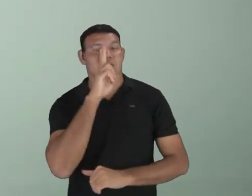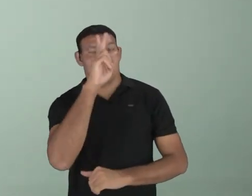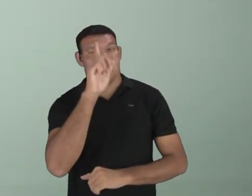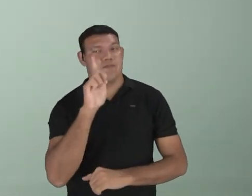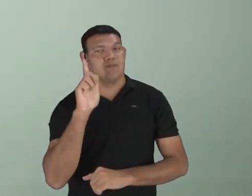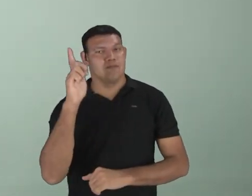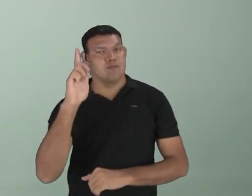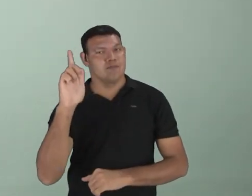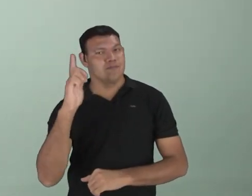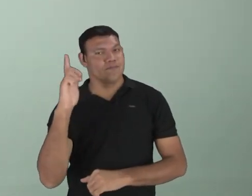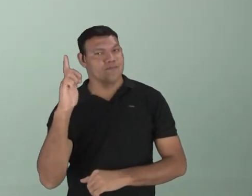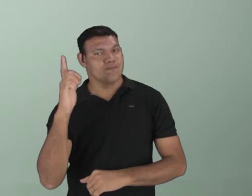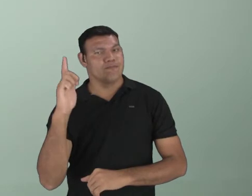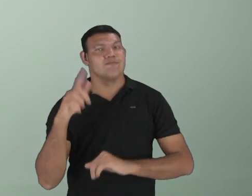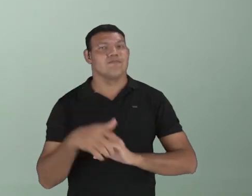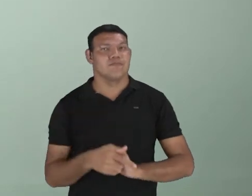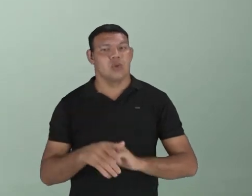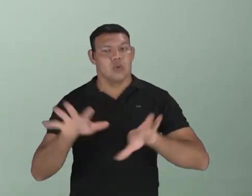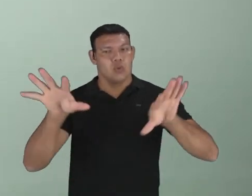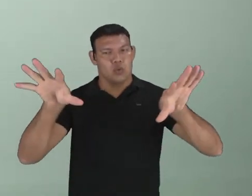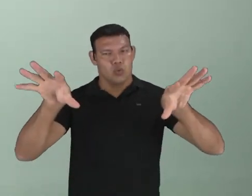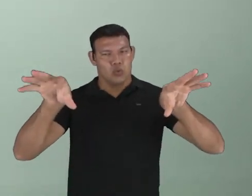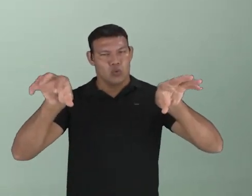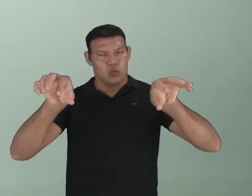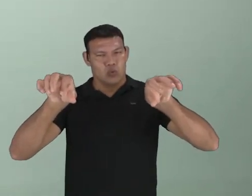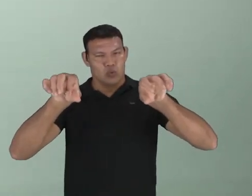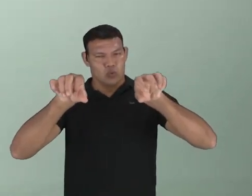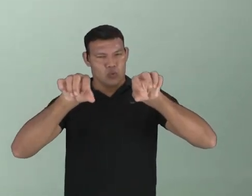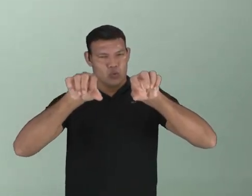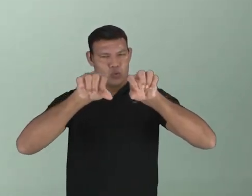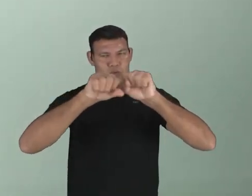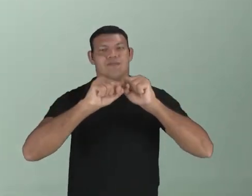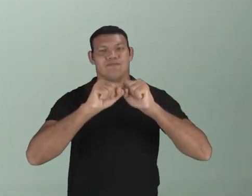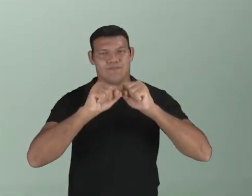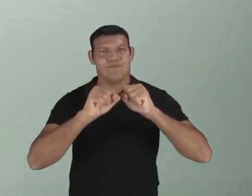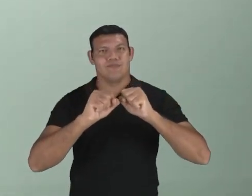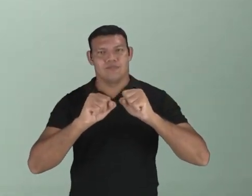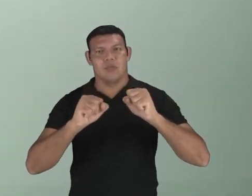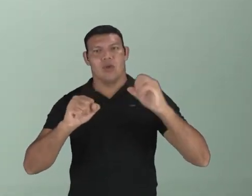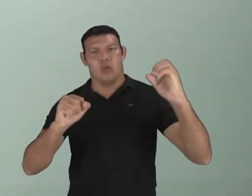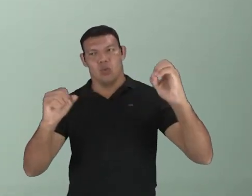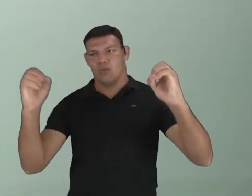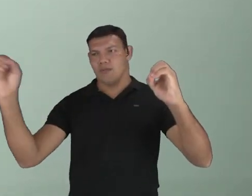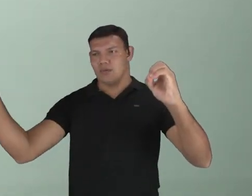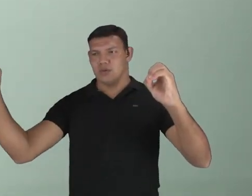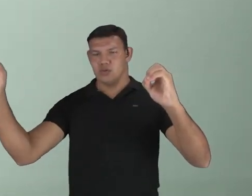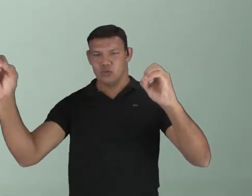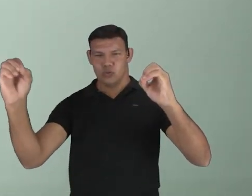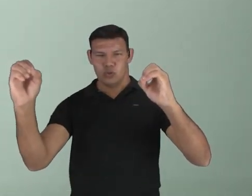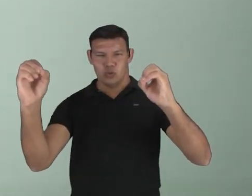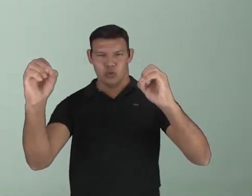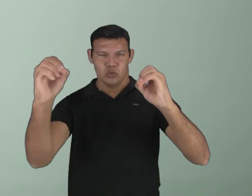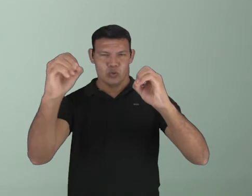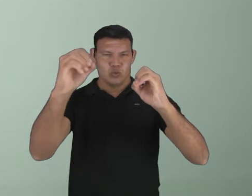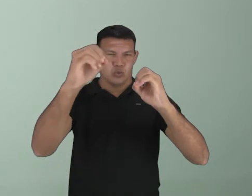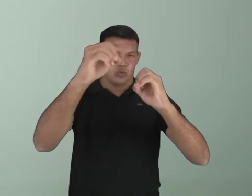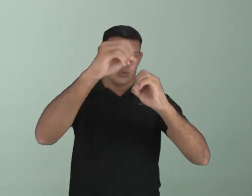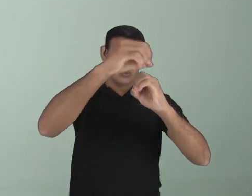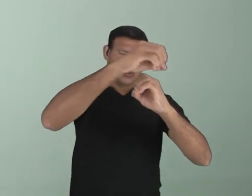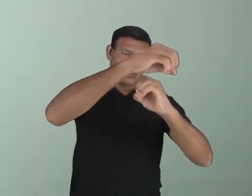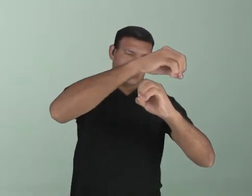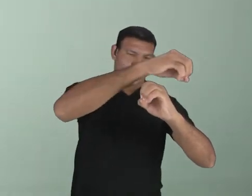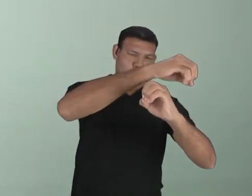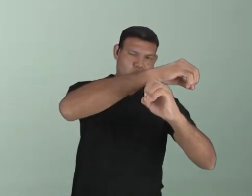seria a força gravitacional, ou seja, a força de um corpo que está puxando o outro, no caso o Sol, que está puxando o planeta, para que ele faça